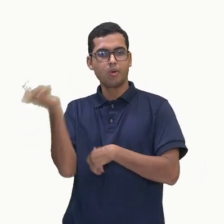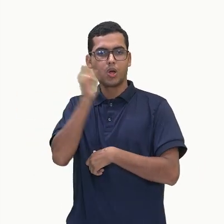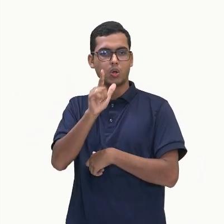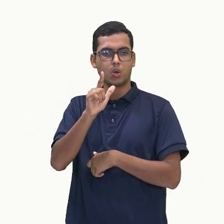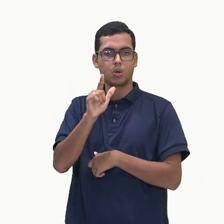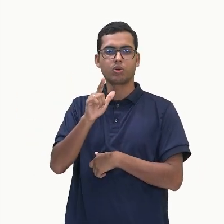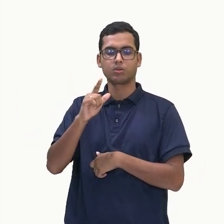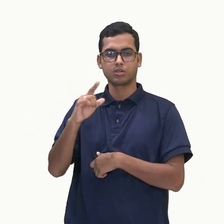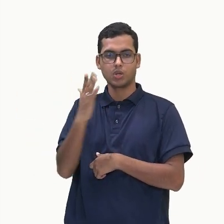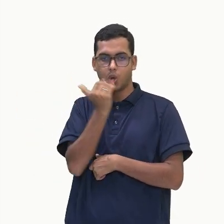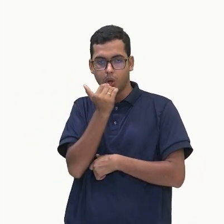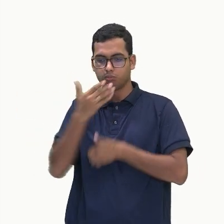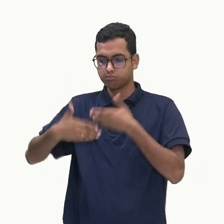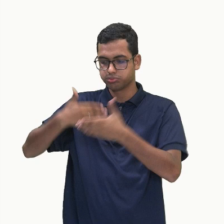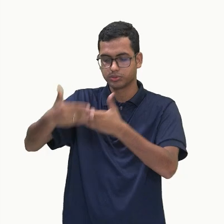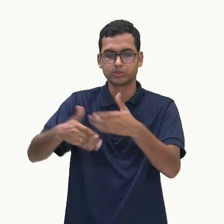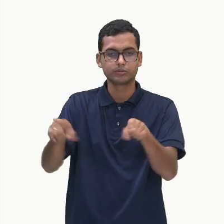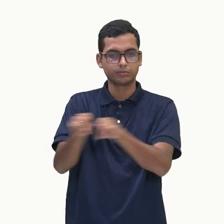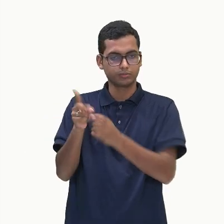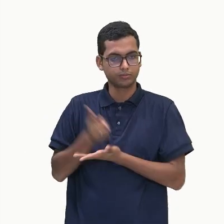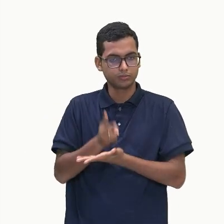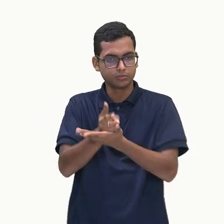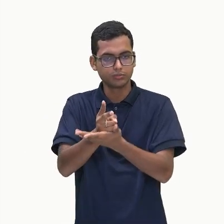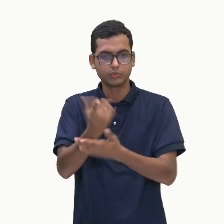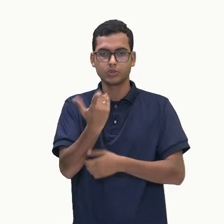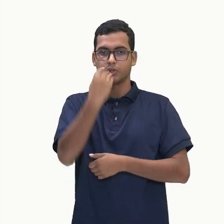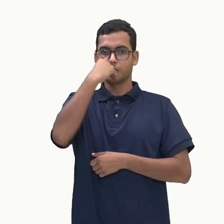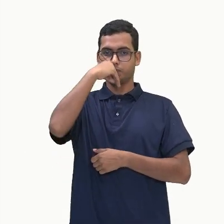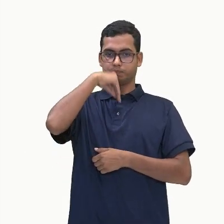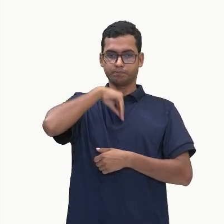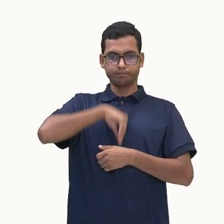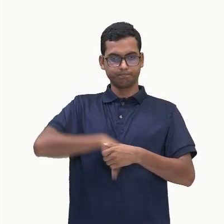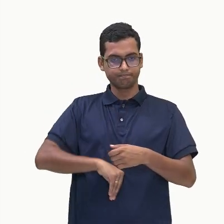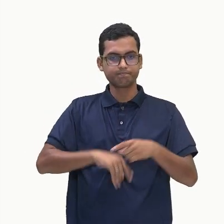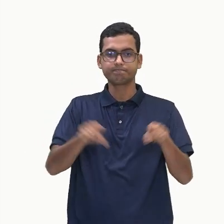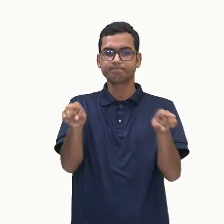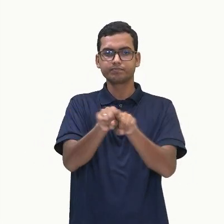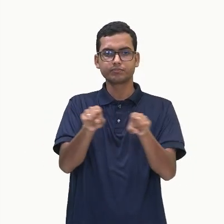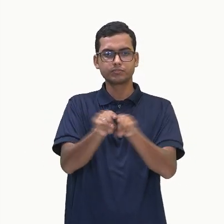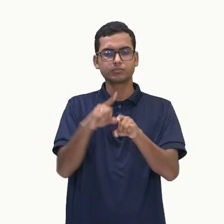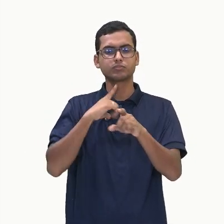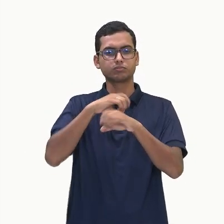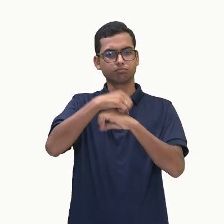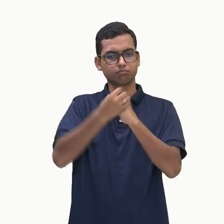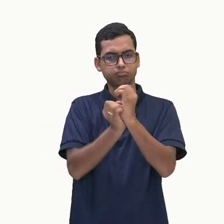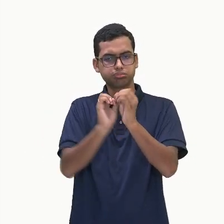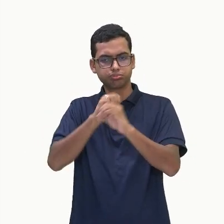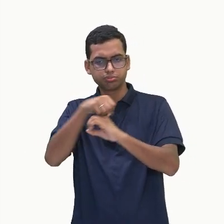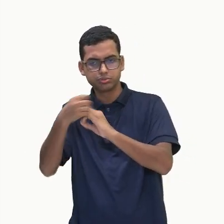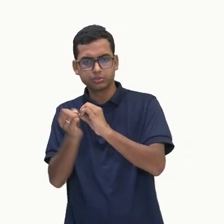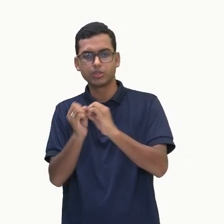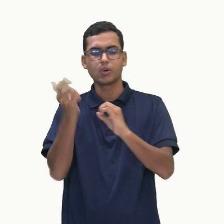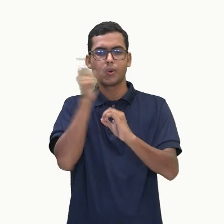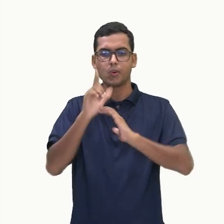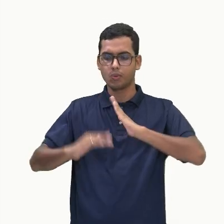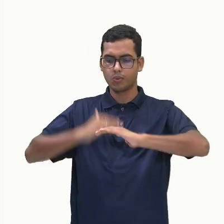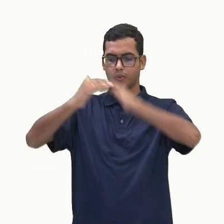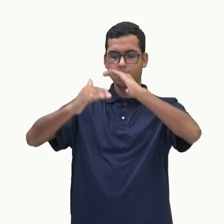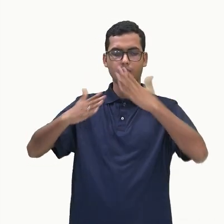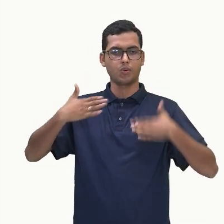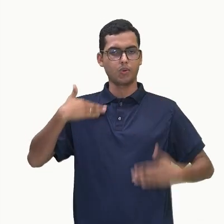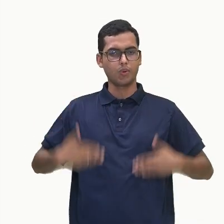processos metabólicos, né? Como digestão e síntese de moléculas para que ele continue o desenvolvimento do seu